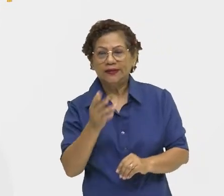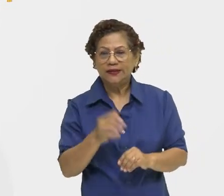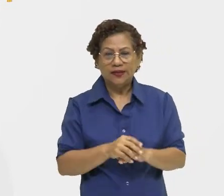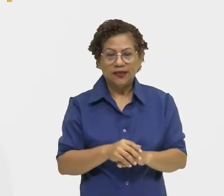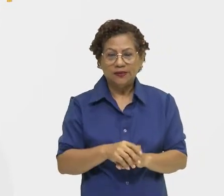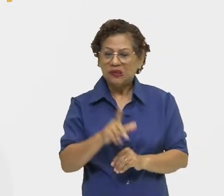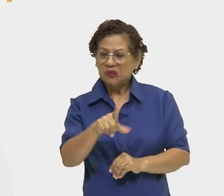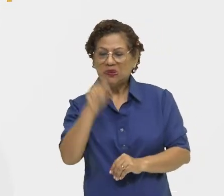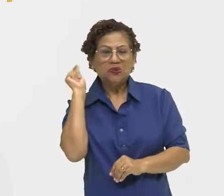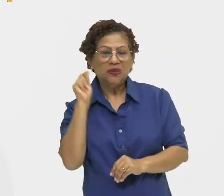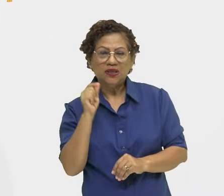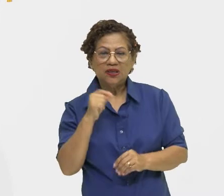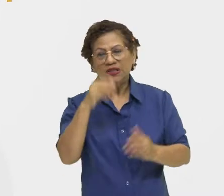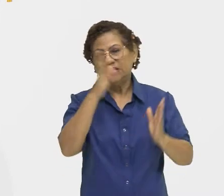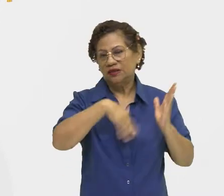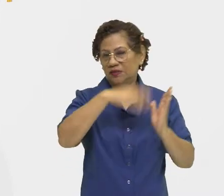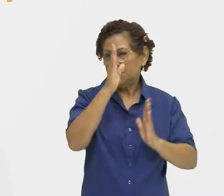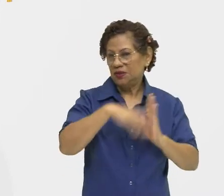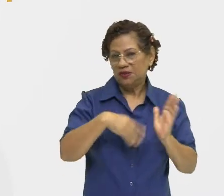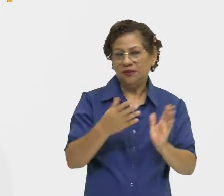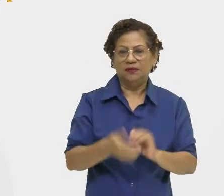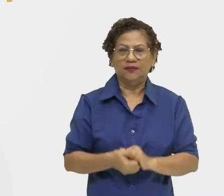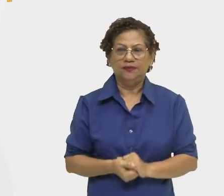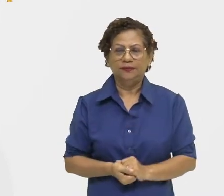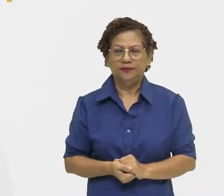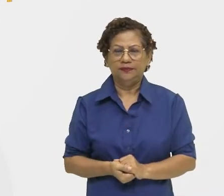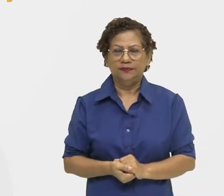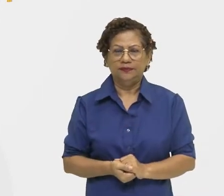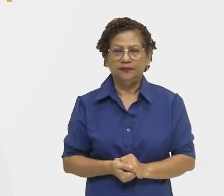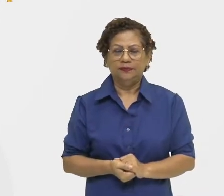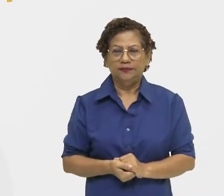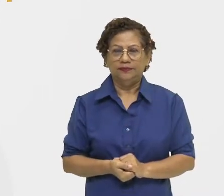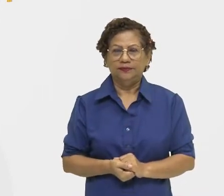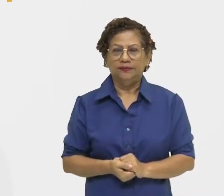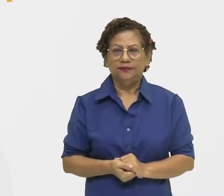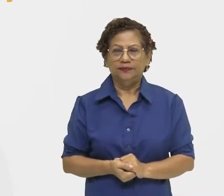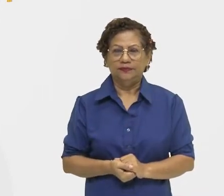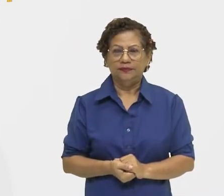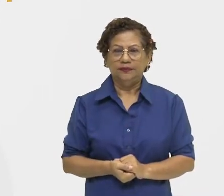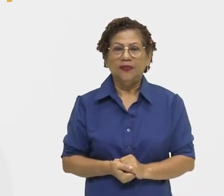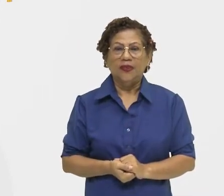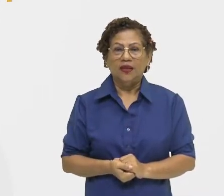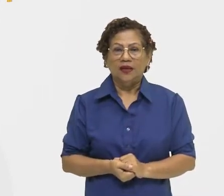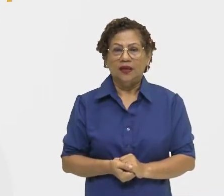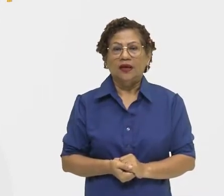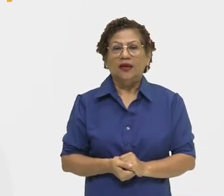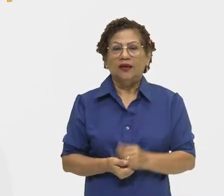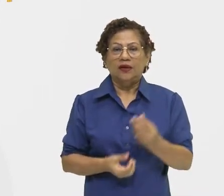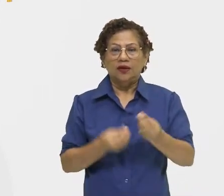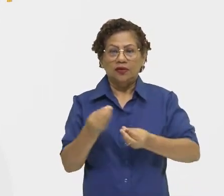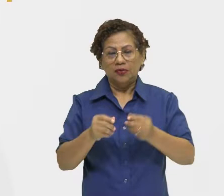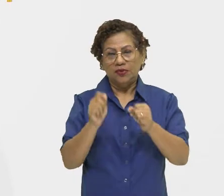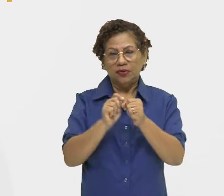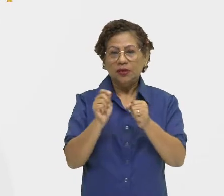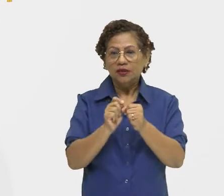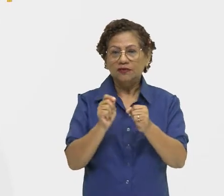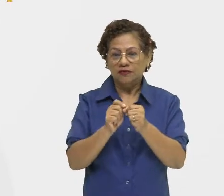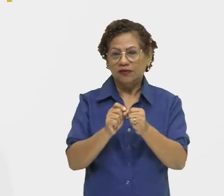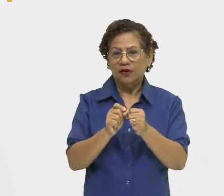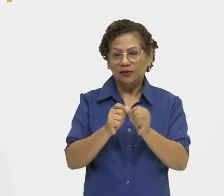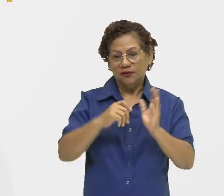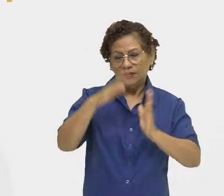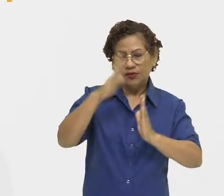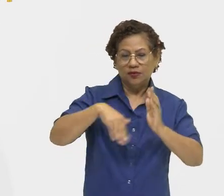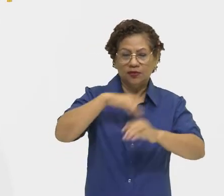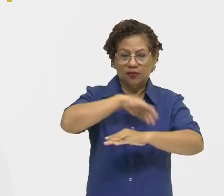elas. A ausência de indicação de relevo, já que eles não usam a tridimensionalidade,